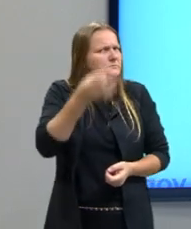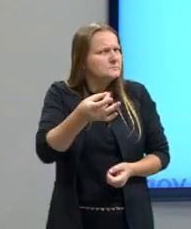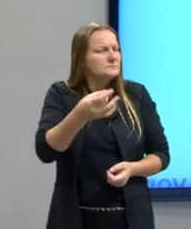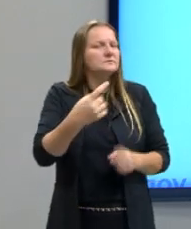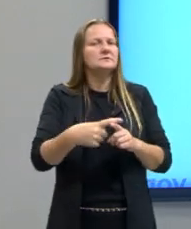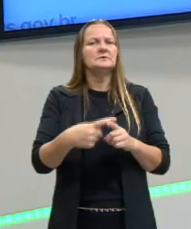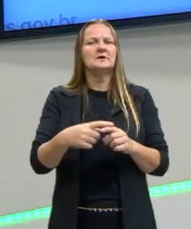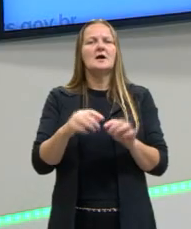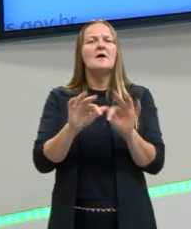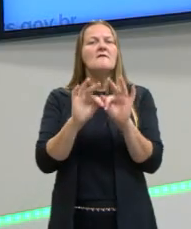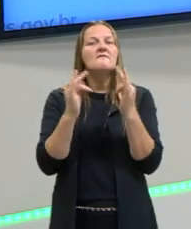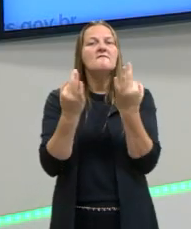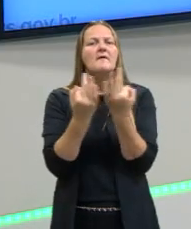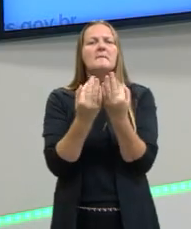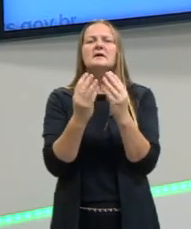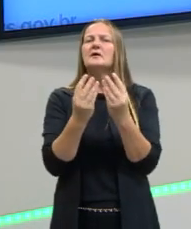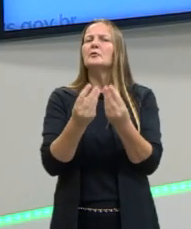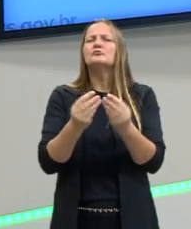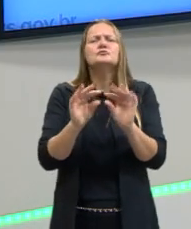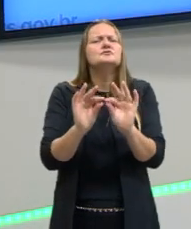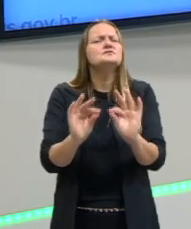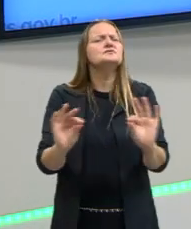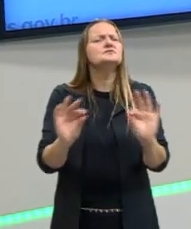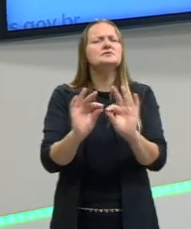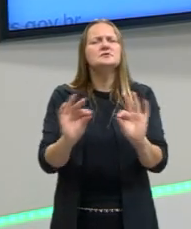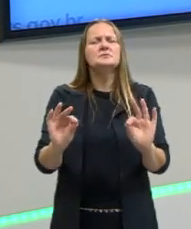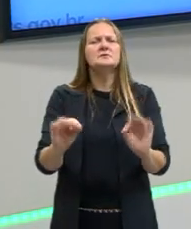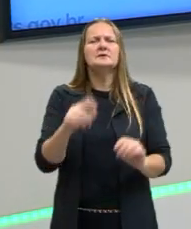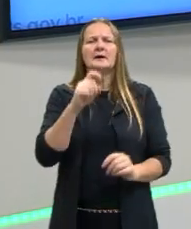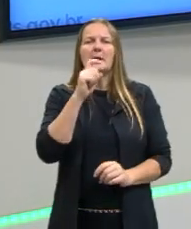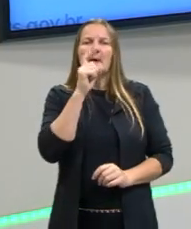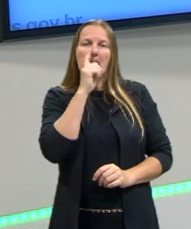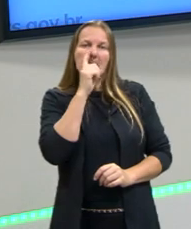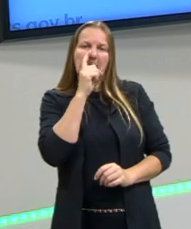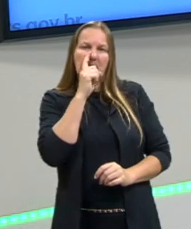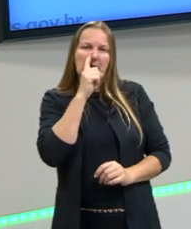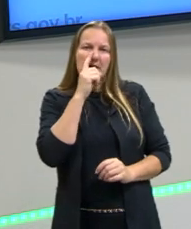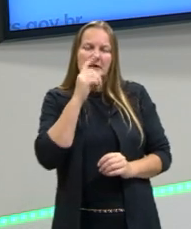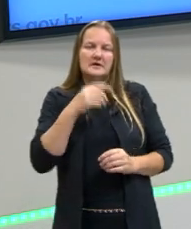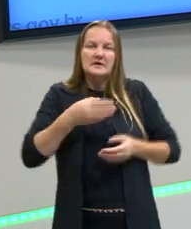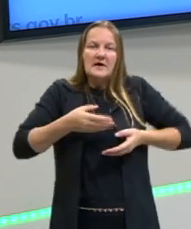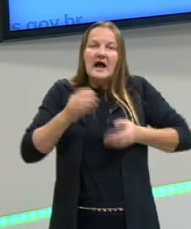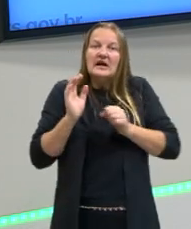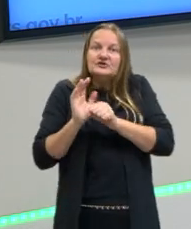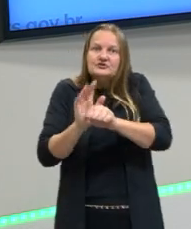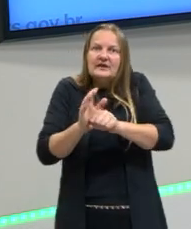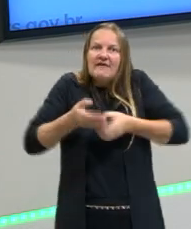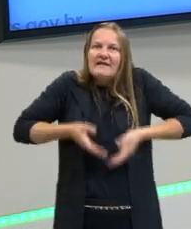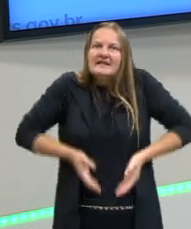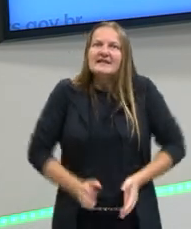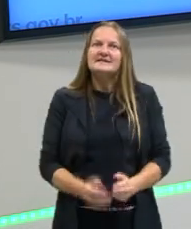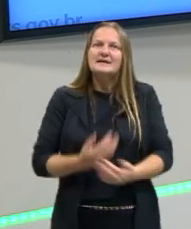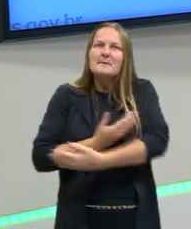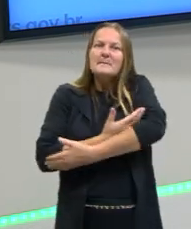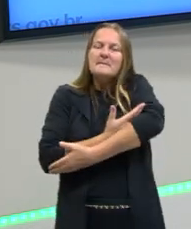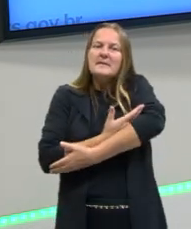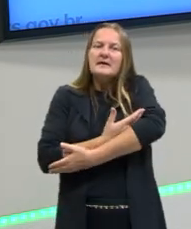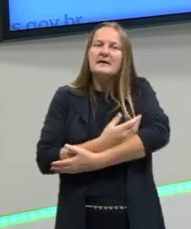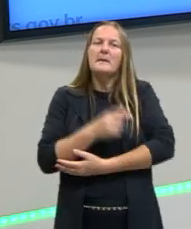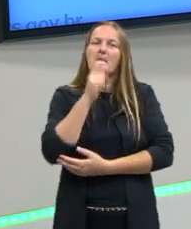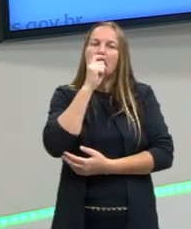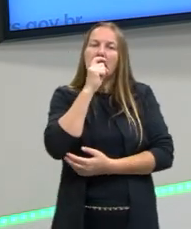é de uma família muito humilde a mãe dele a Parteira né o pai dele artesão e até então a filosofia ela era muito